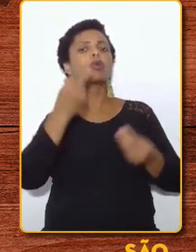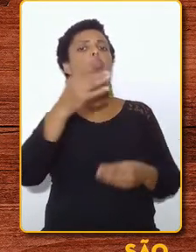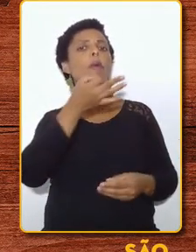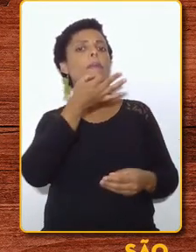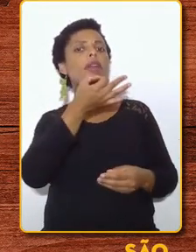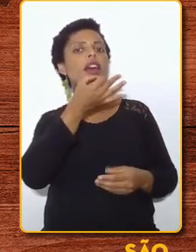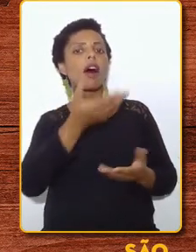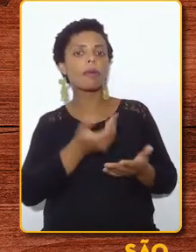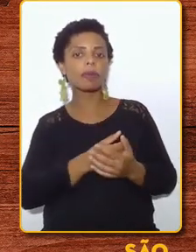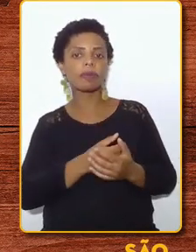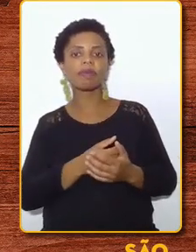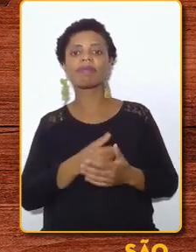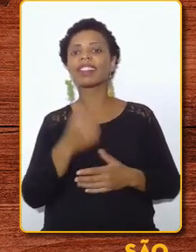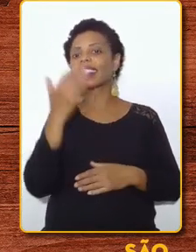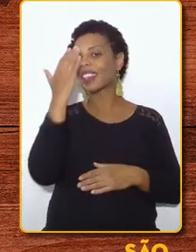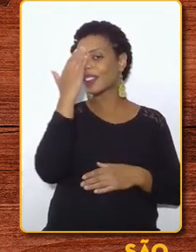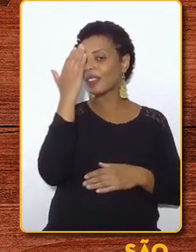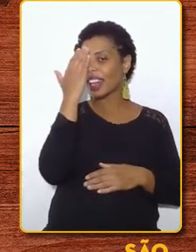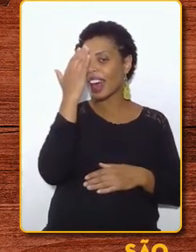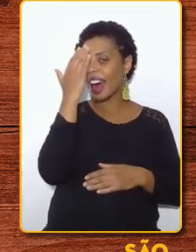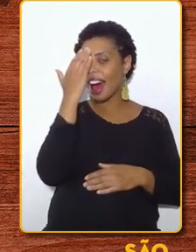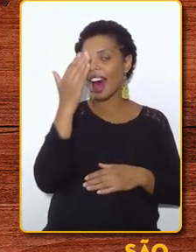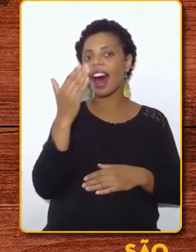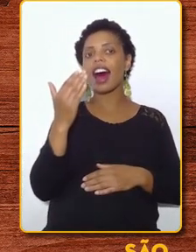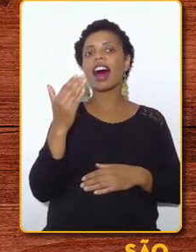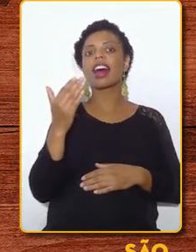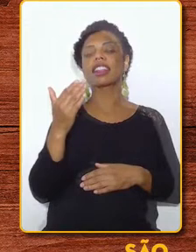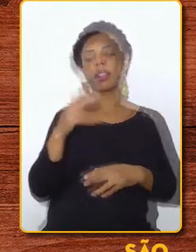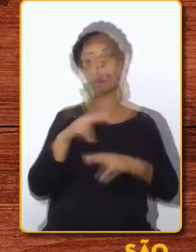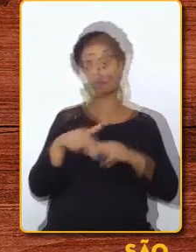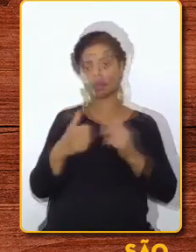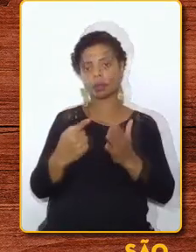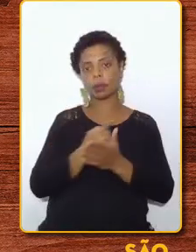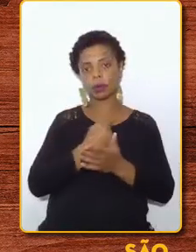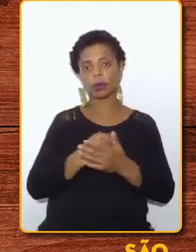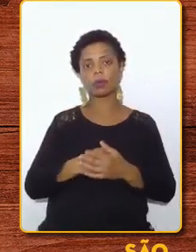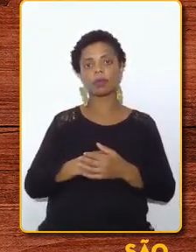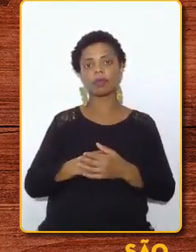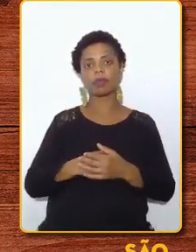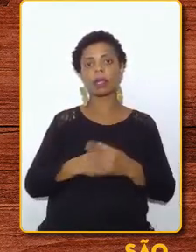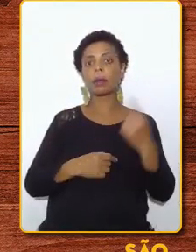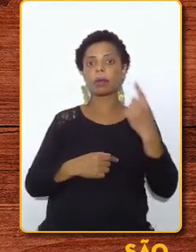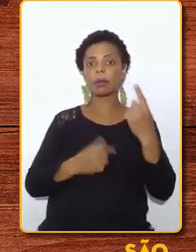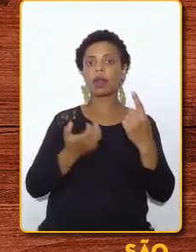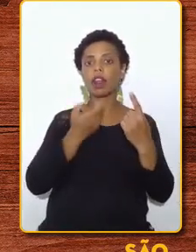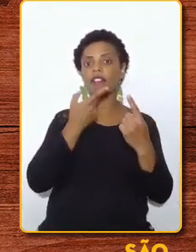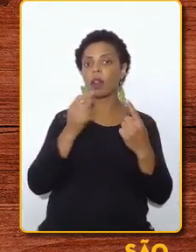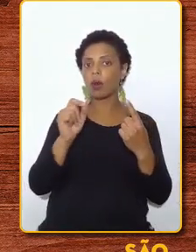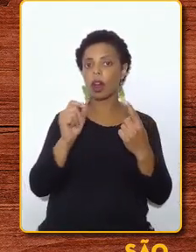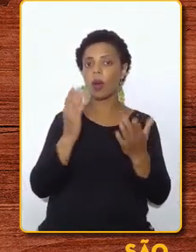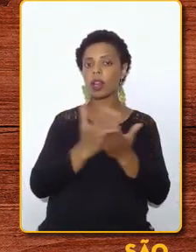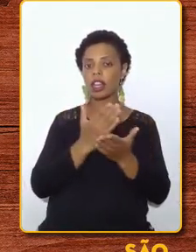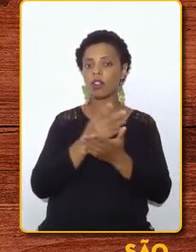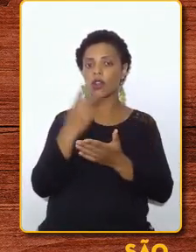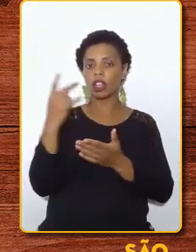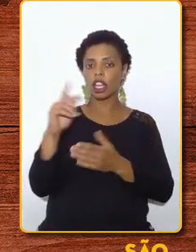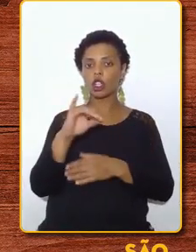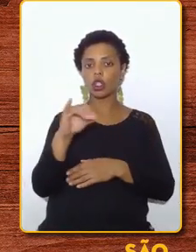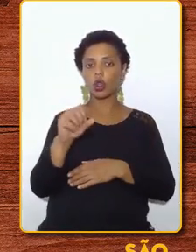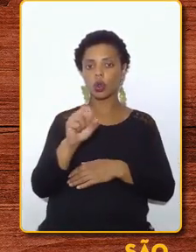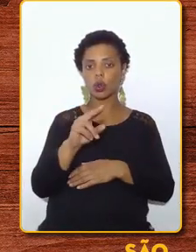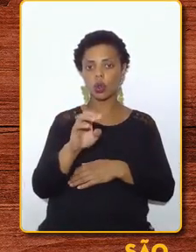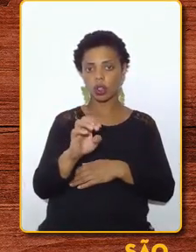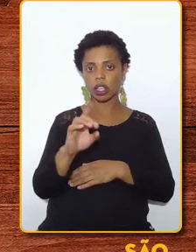Obrigada, Ariela, pela questão. Em primeiro lugar, acho que é bom falar que o livro do José de Castro, né, Geografia da